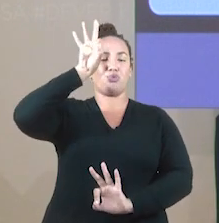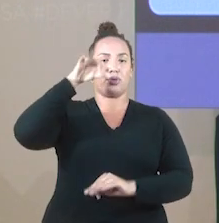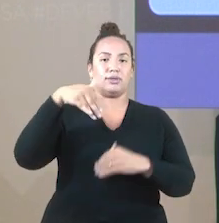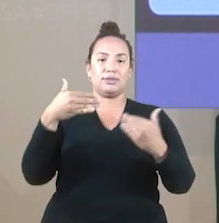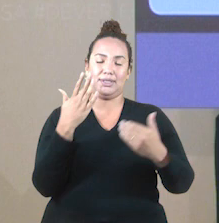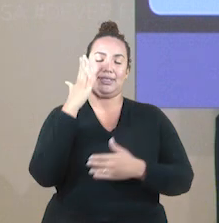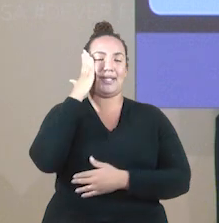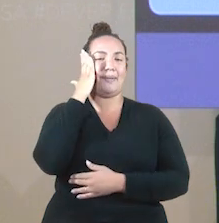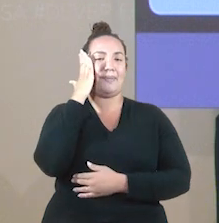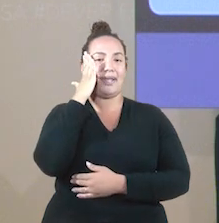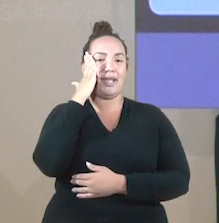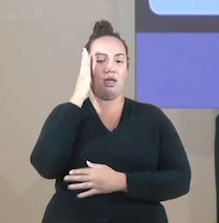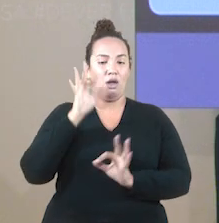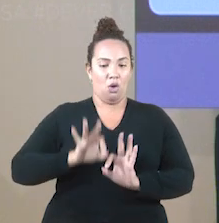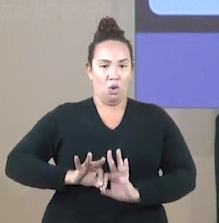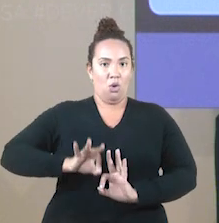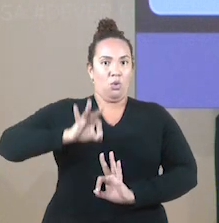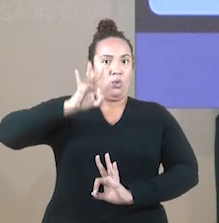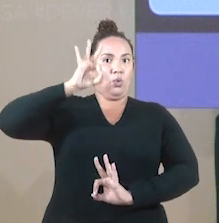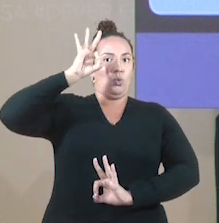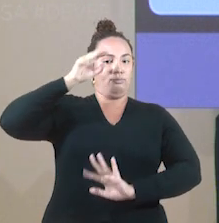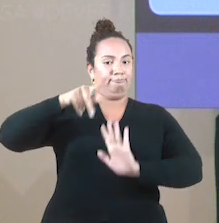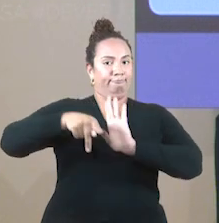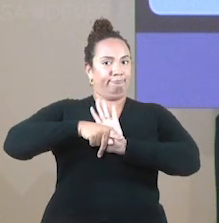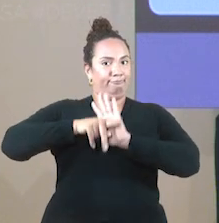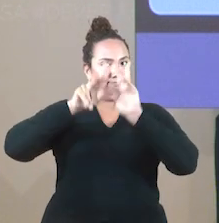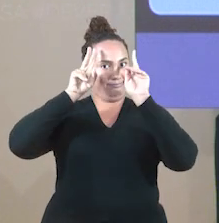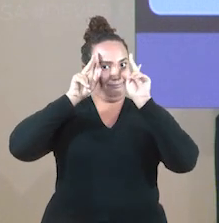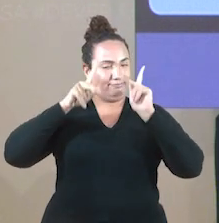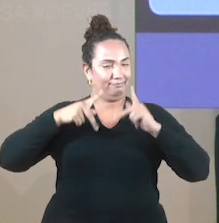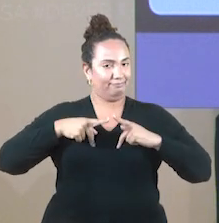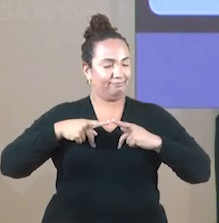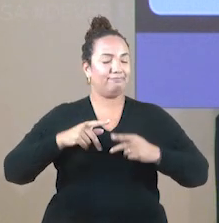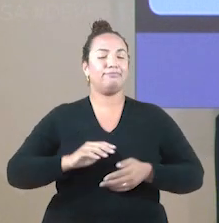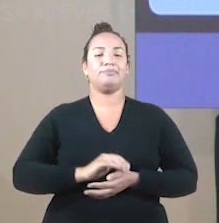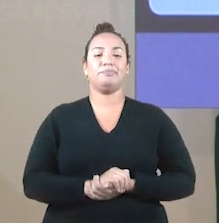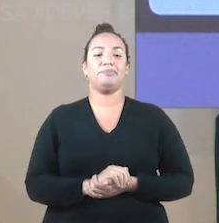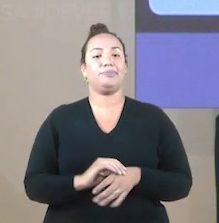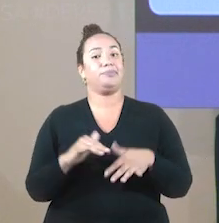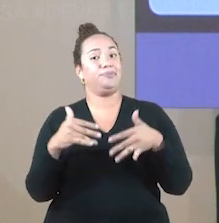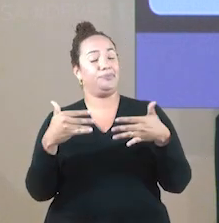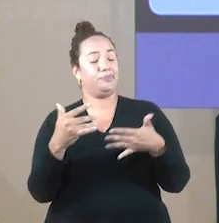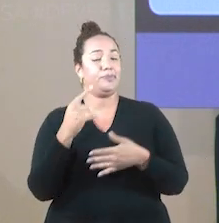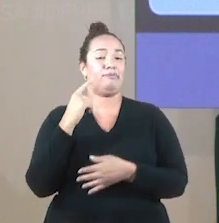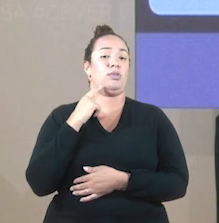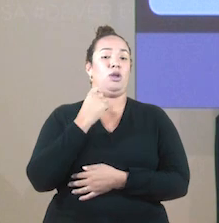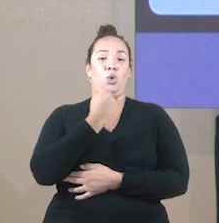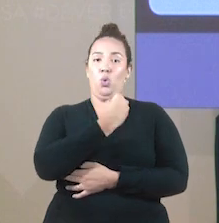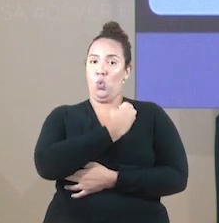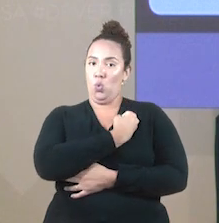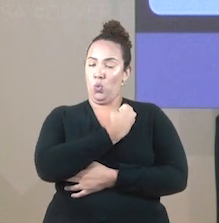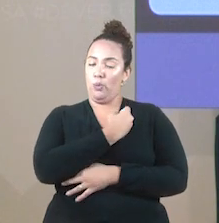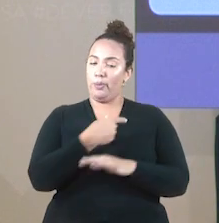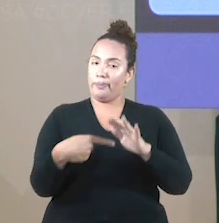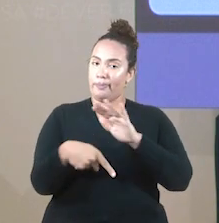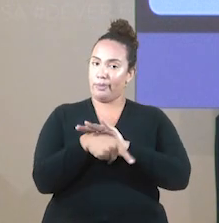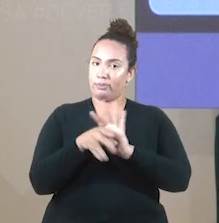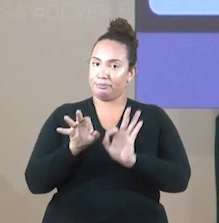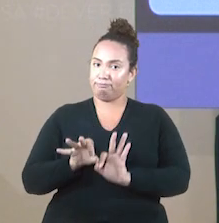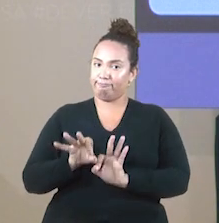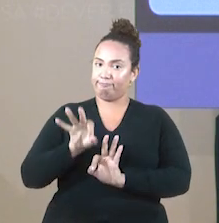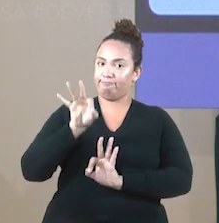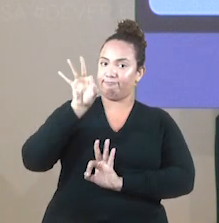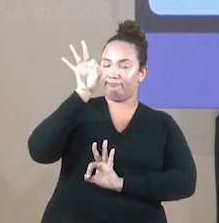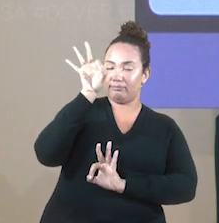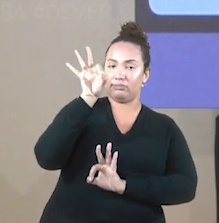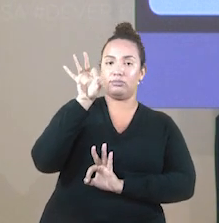ali ele estava medindo o seu comprimento. Então, temos um número que corresponde ao comprimento e ele